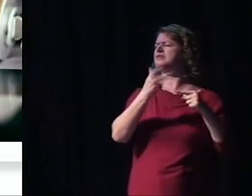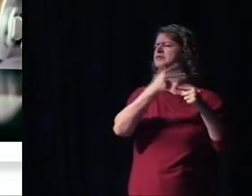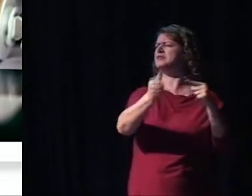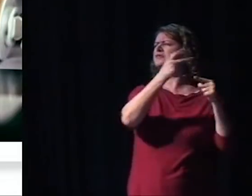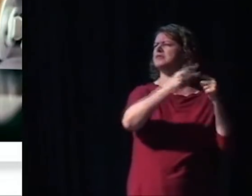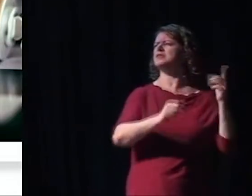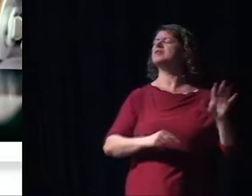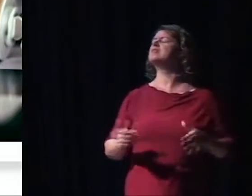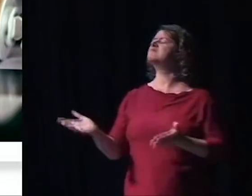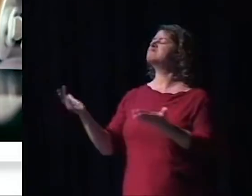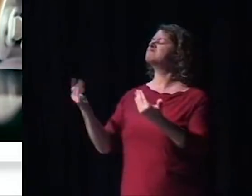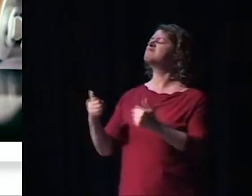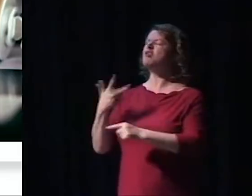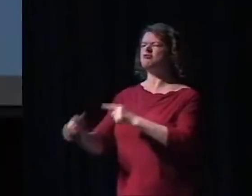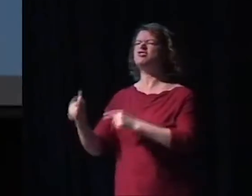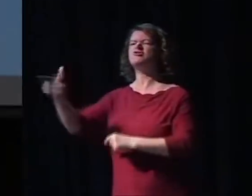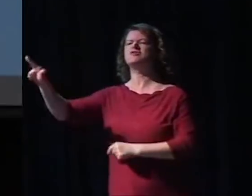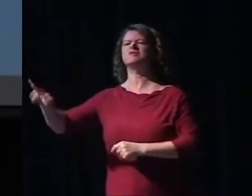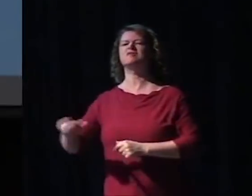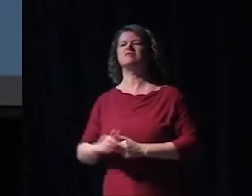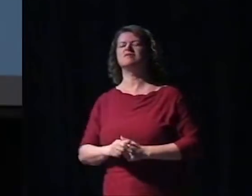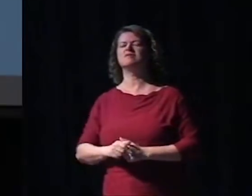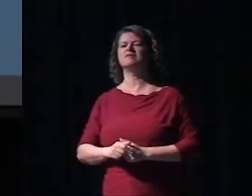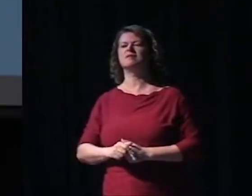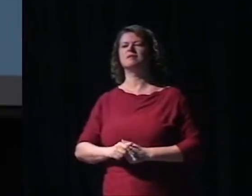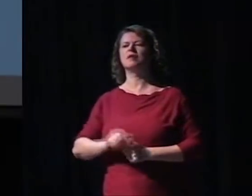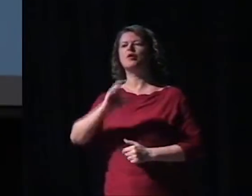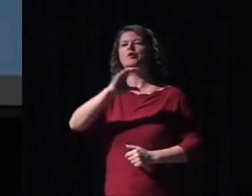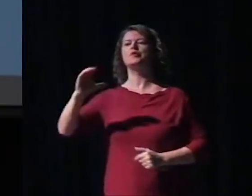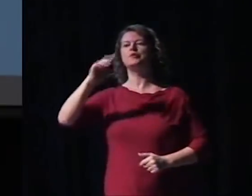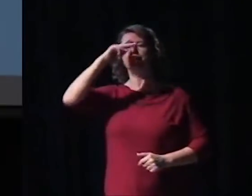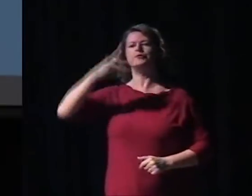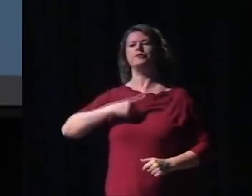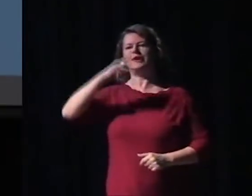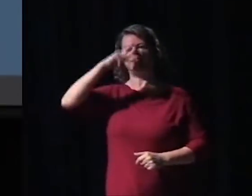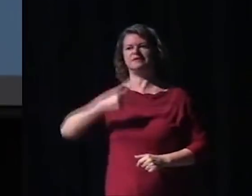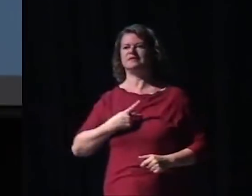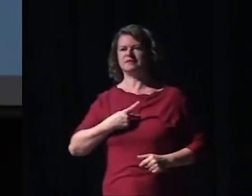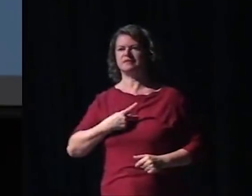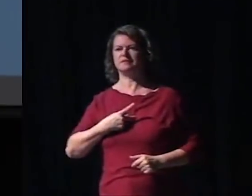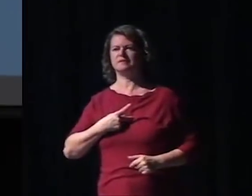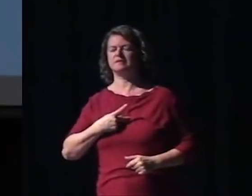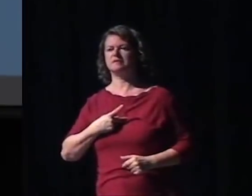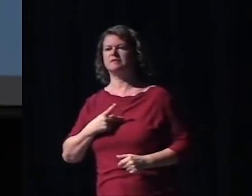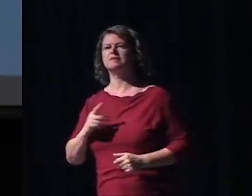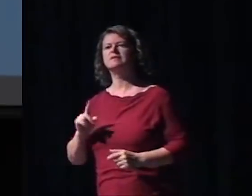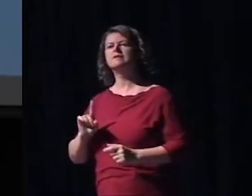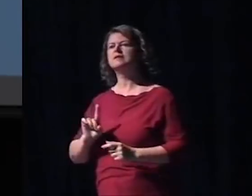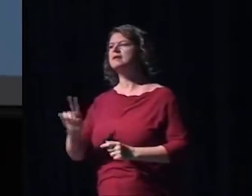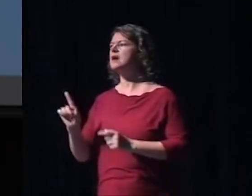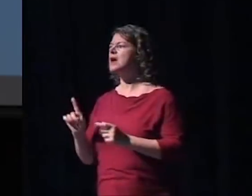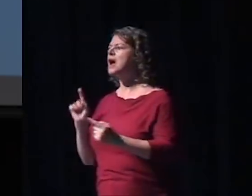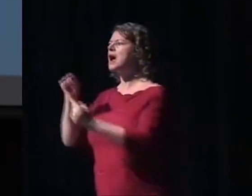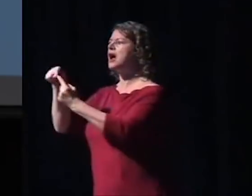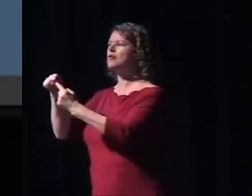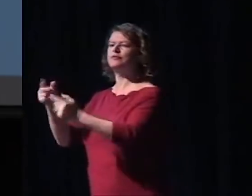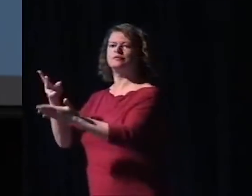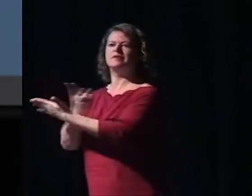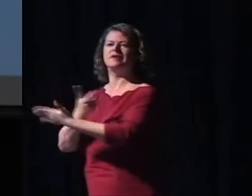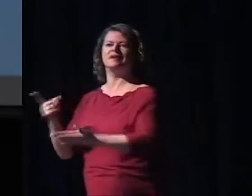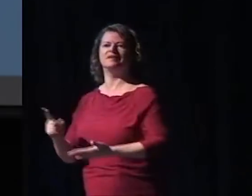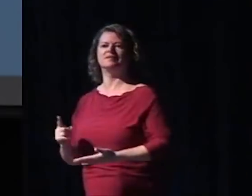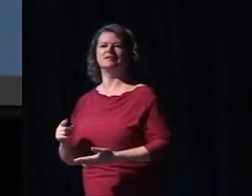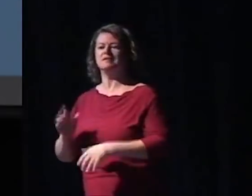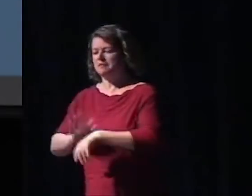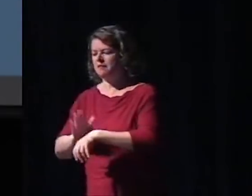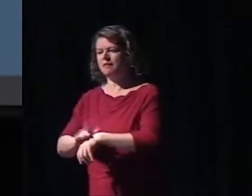e é incapaz de vencer a si próprio. Ele, além de não libertar os povos de Israel das mãos dos filisteus, ele mesmo se torna